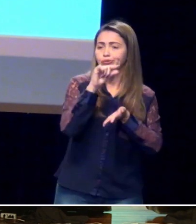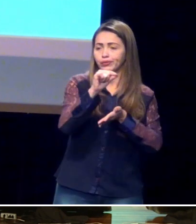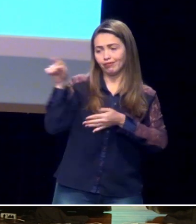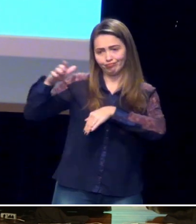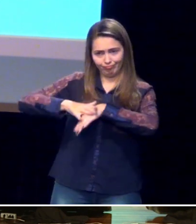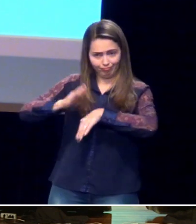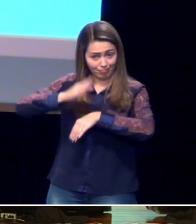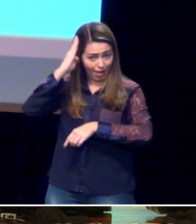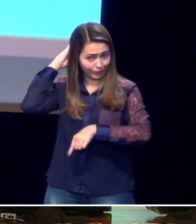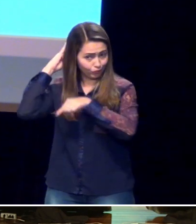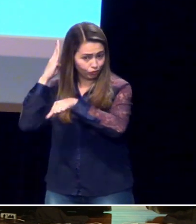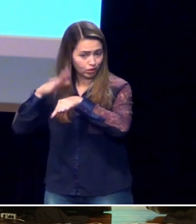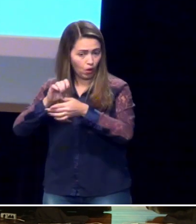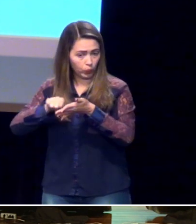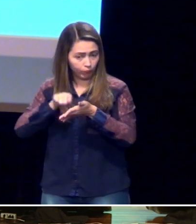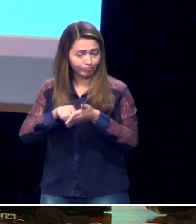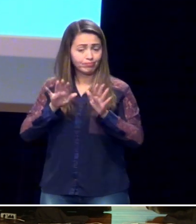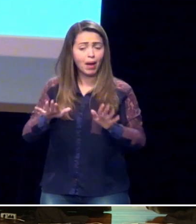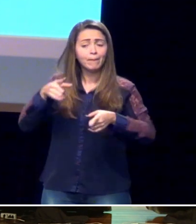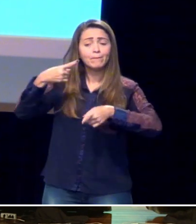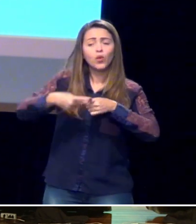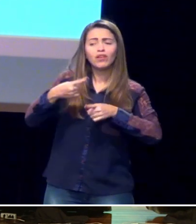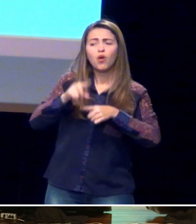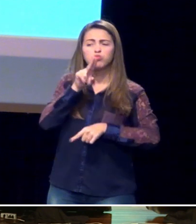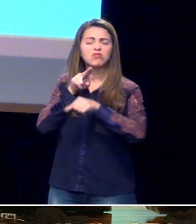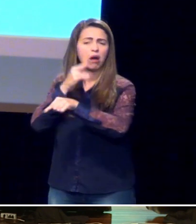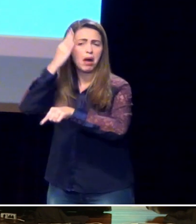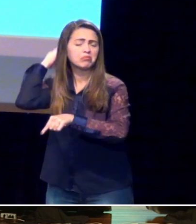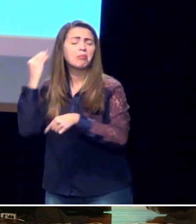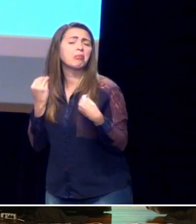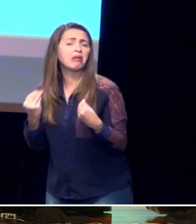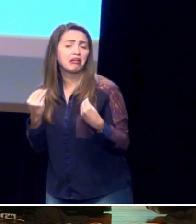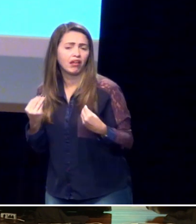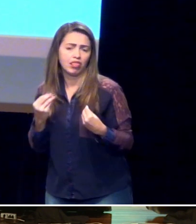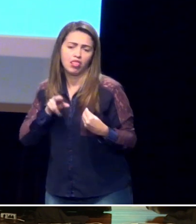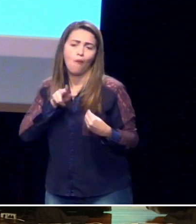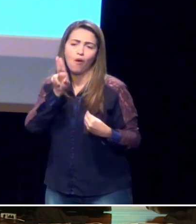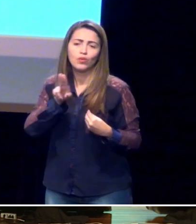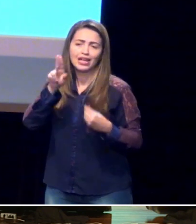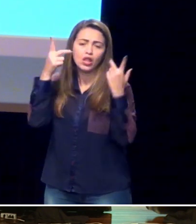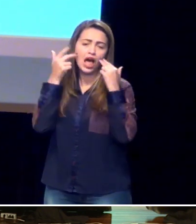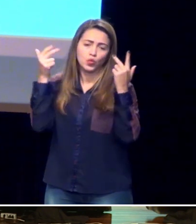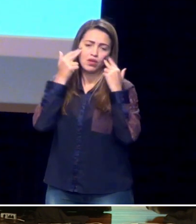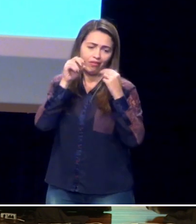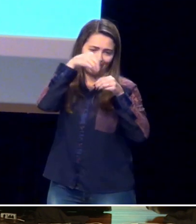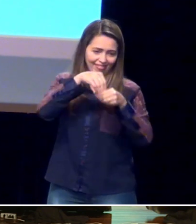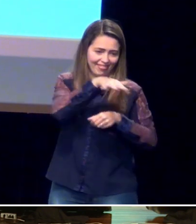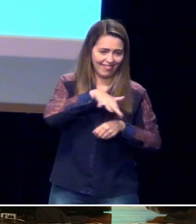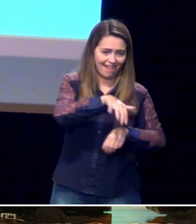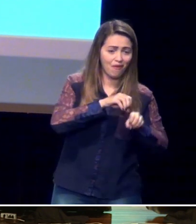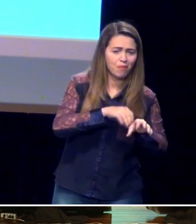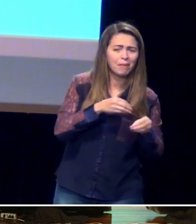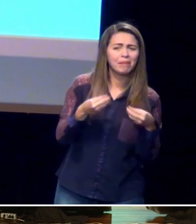deste teórico. Mas por que usá-lo, já que não é uma tradição na educação?